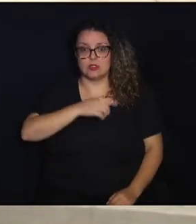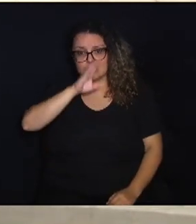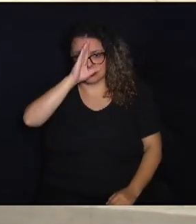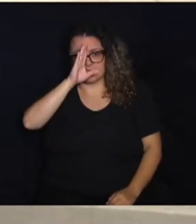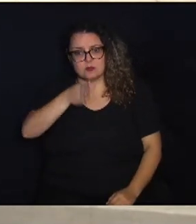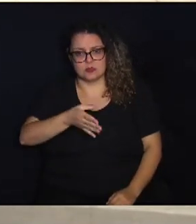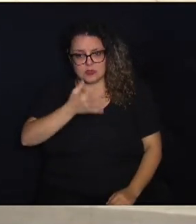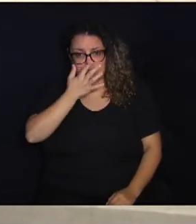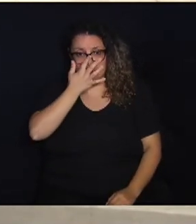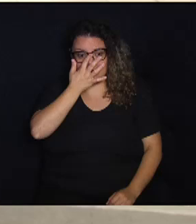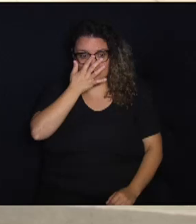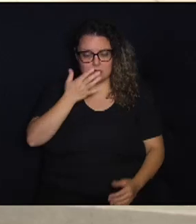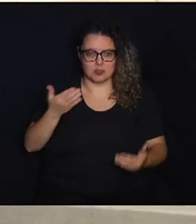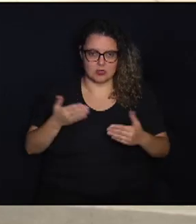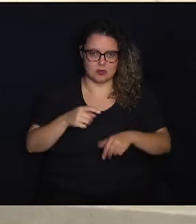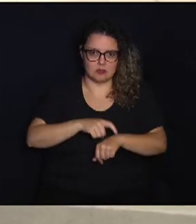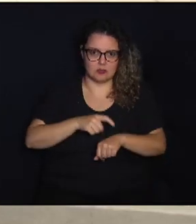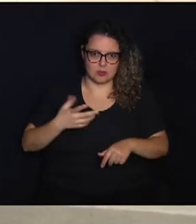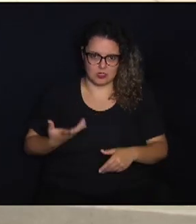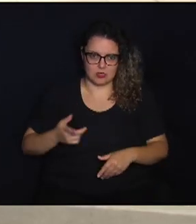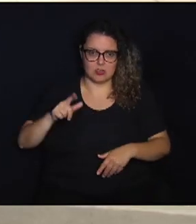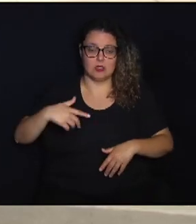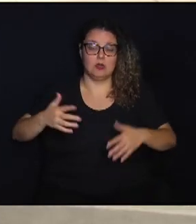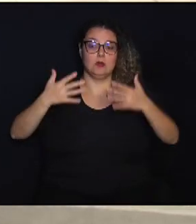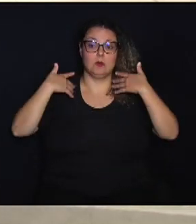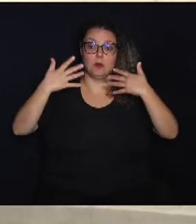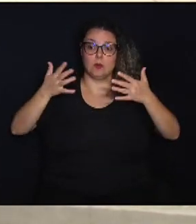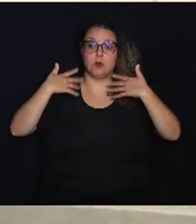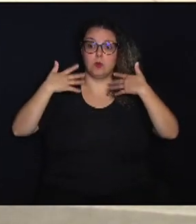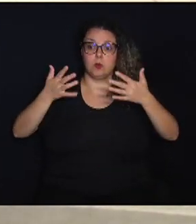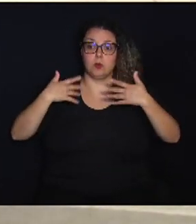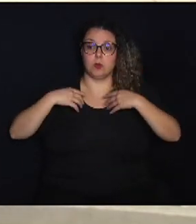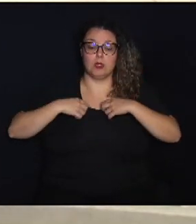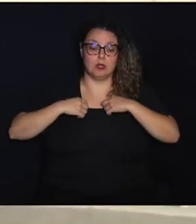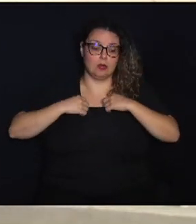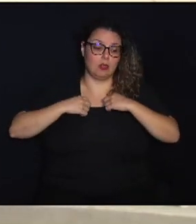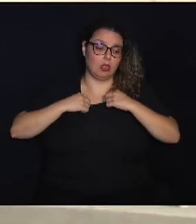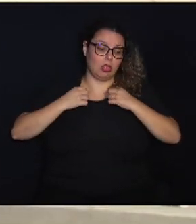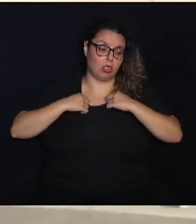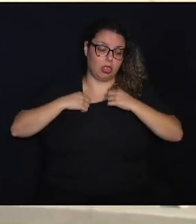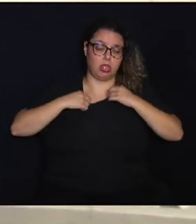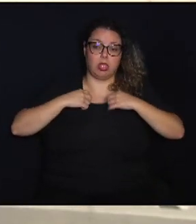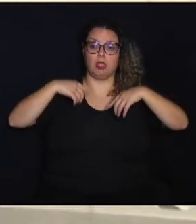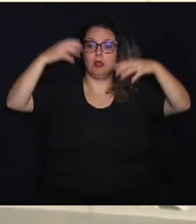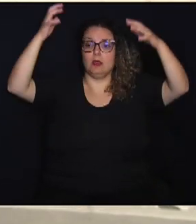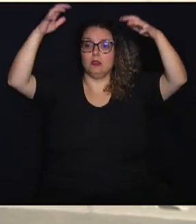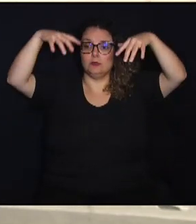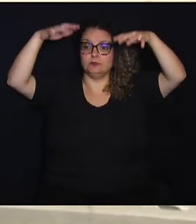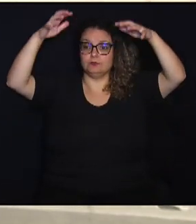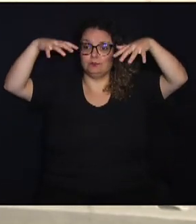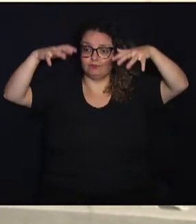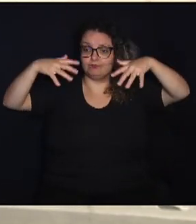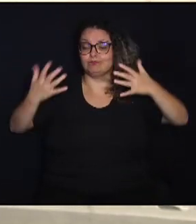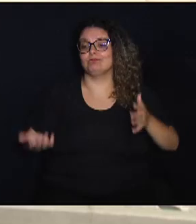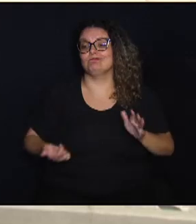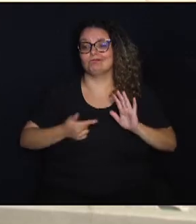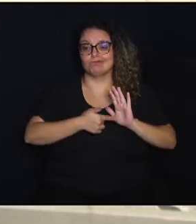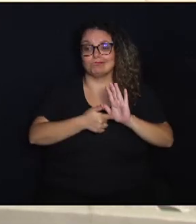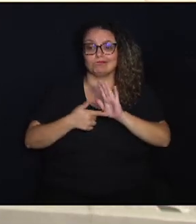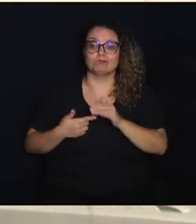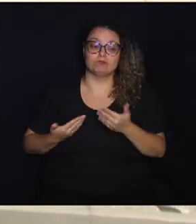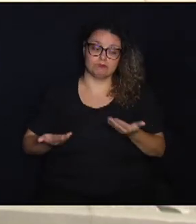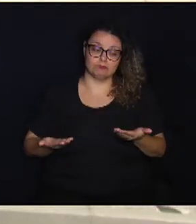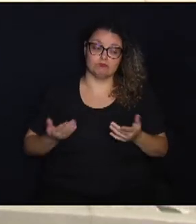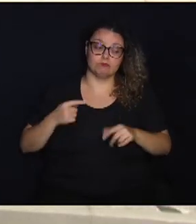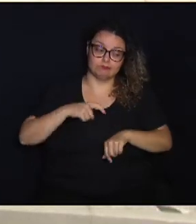principalmente agora nesse período que é um período de verão, um período de chuvas, e a gente fica muito exposto a esses perigos que às vezes a